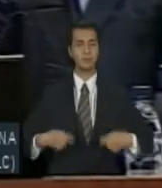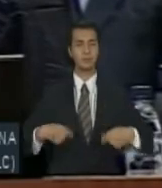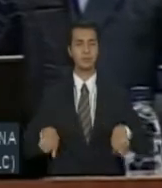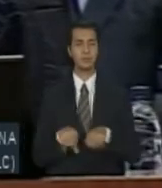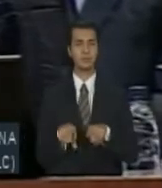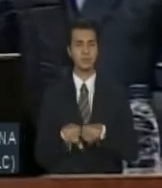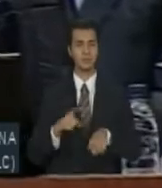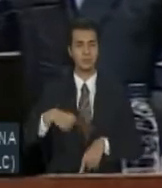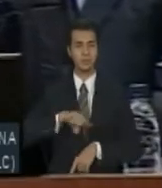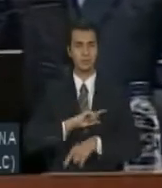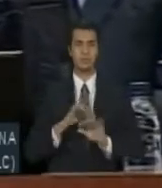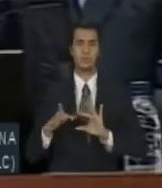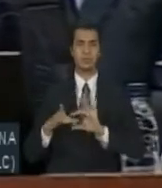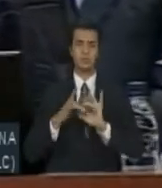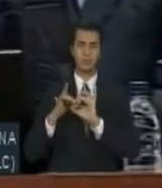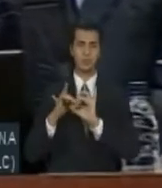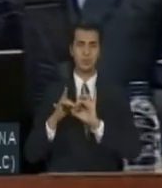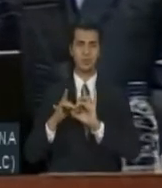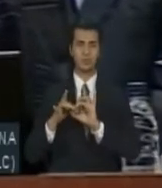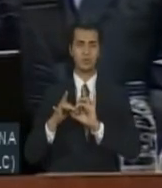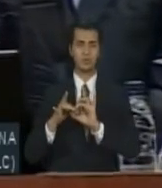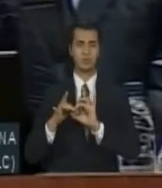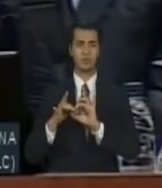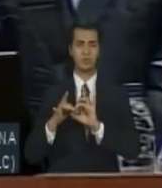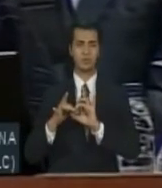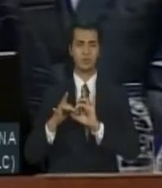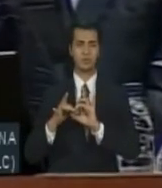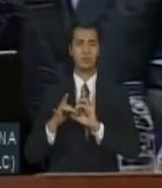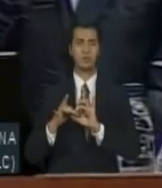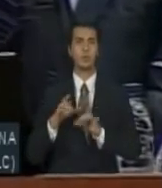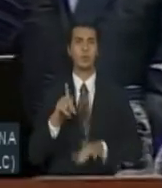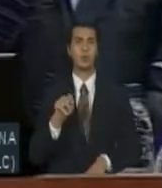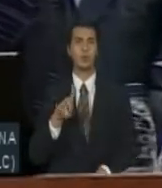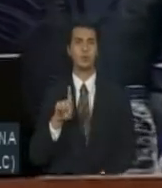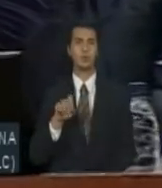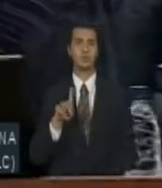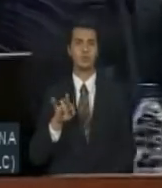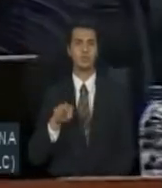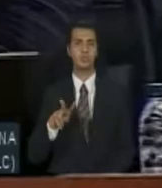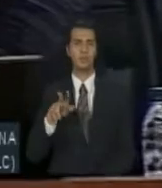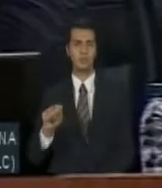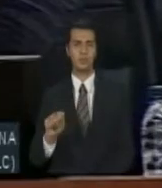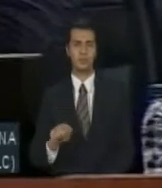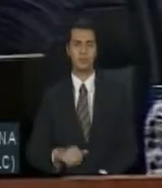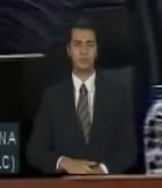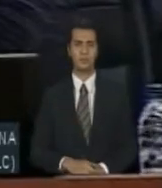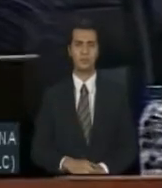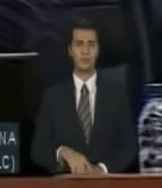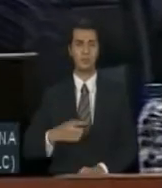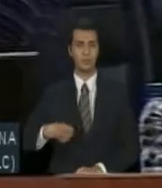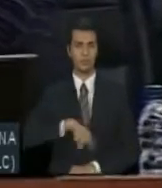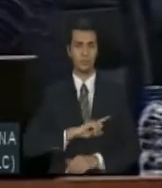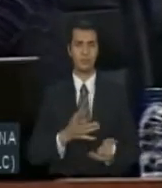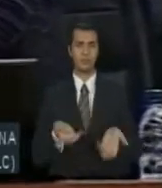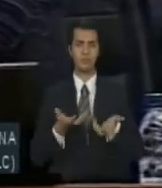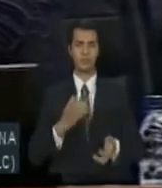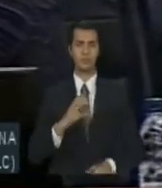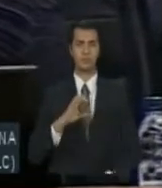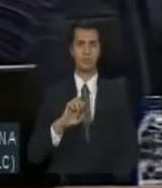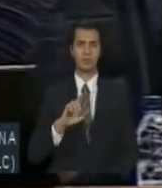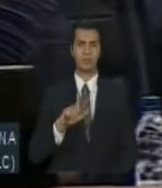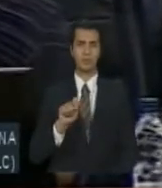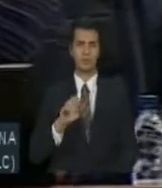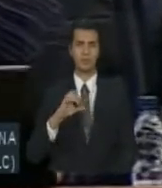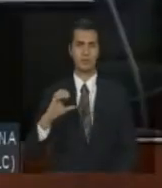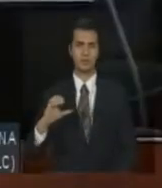que nós busquemos uma maior integração produtiva. Queremos que a CELAC,